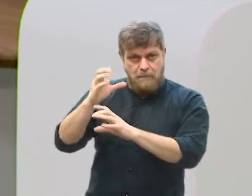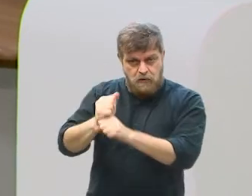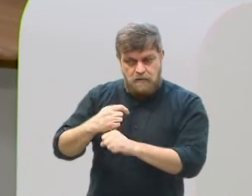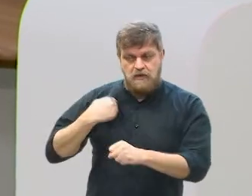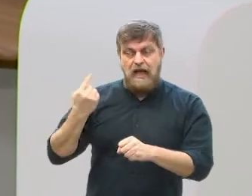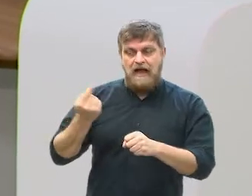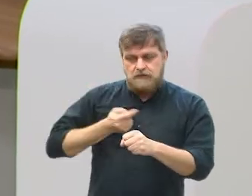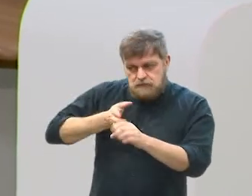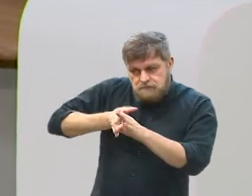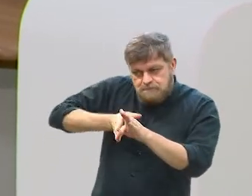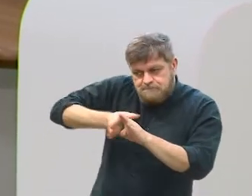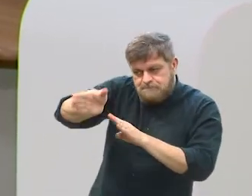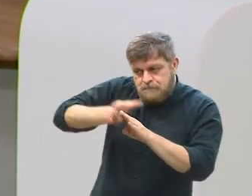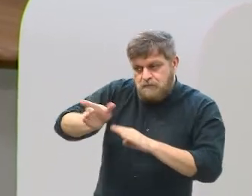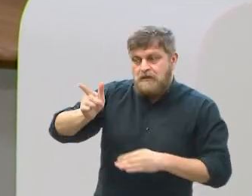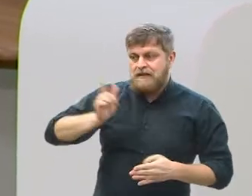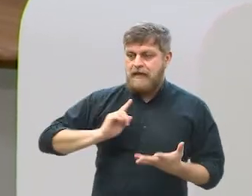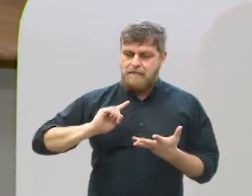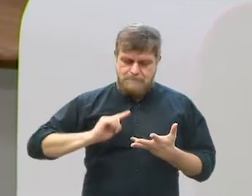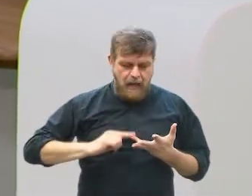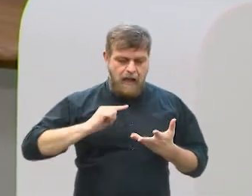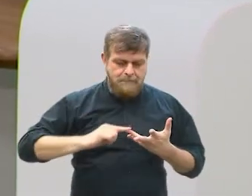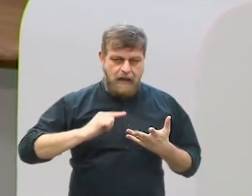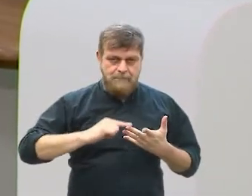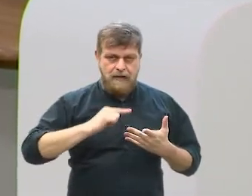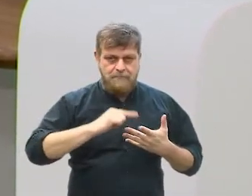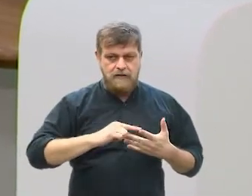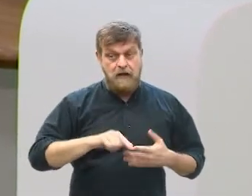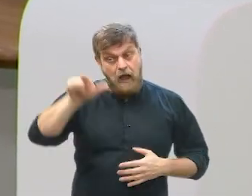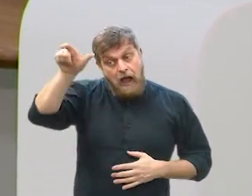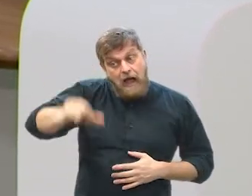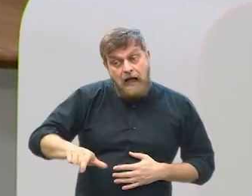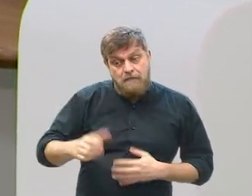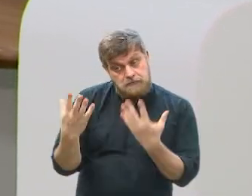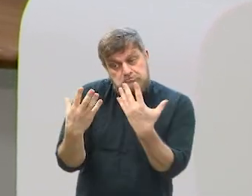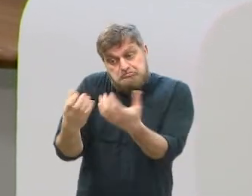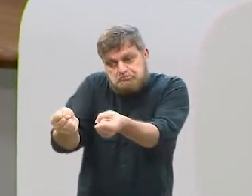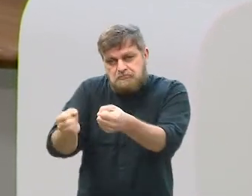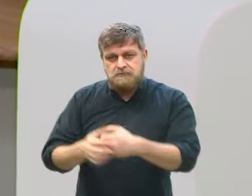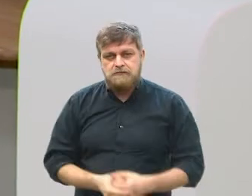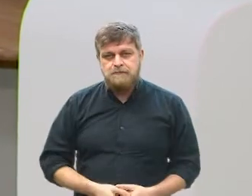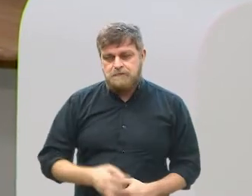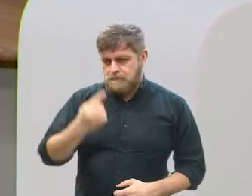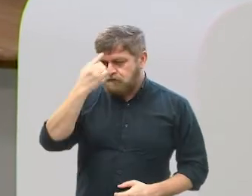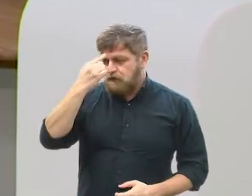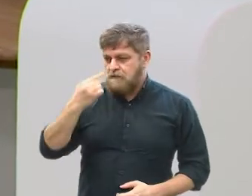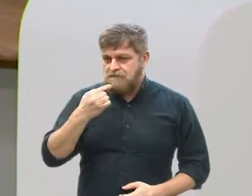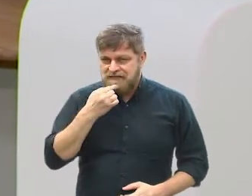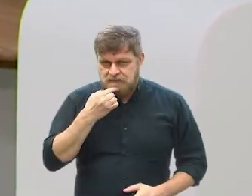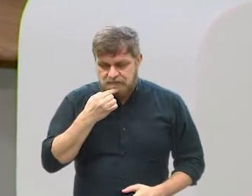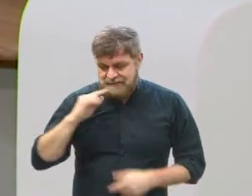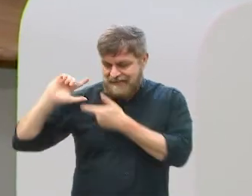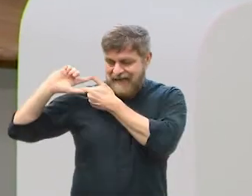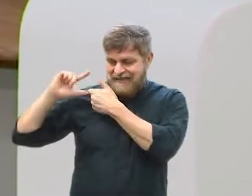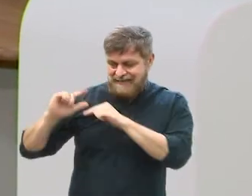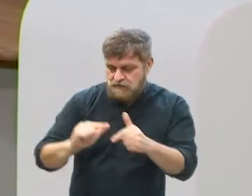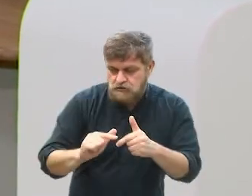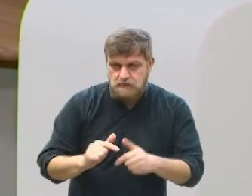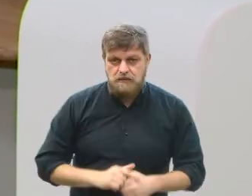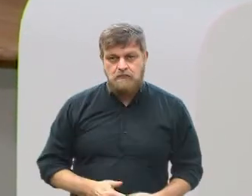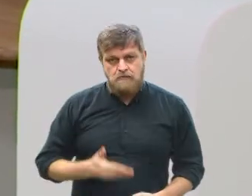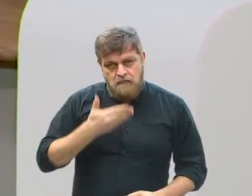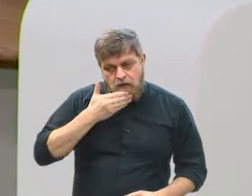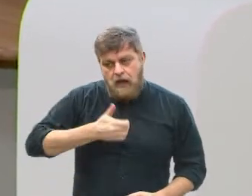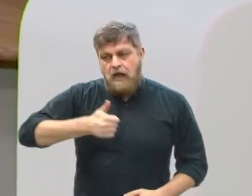vai oferecer para o cliente ou associado. Para o perfil mais conservador, então, a renda